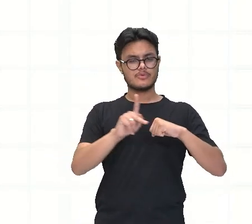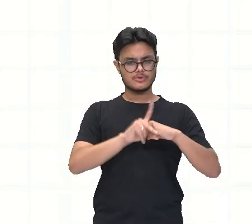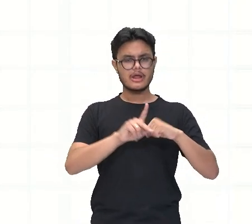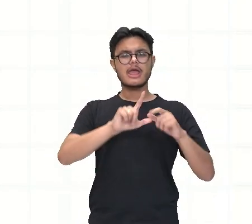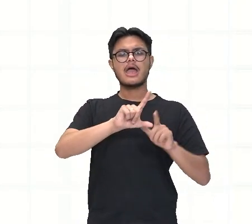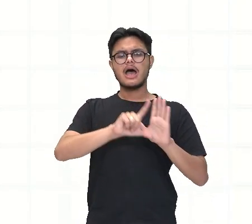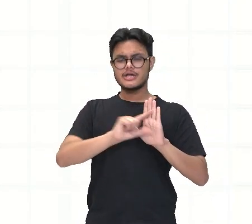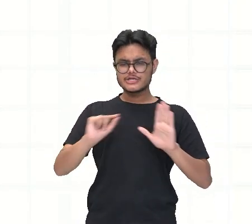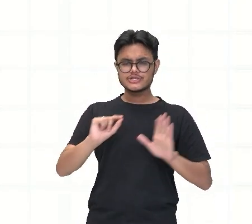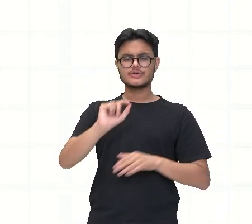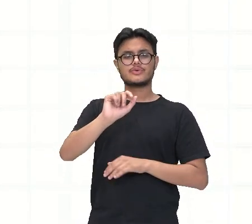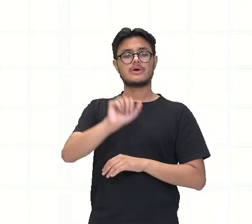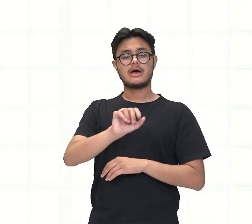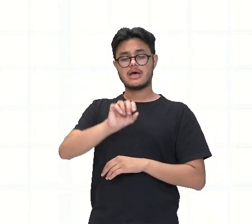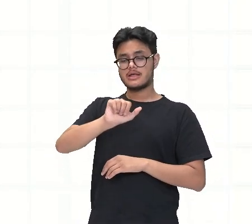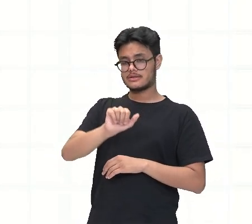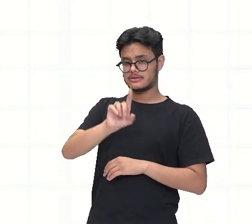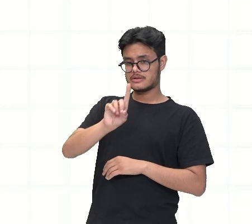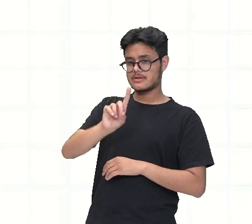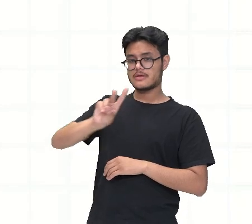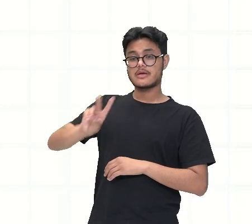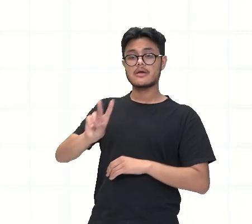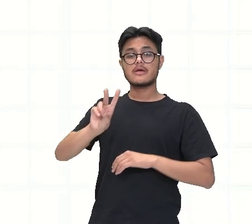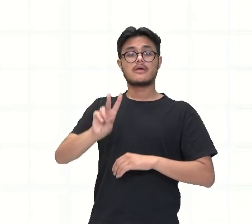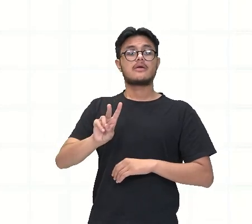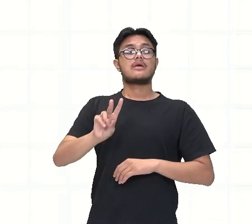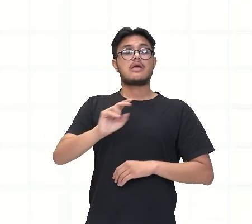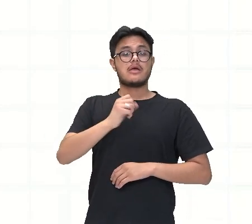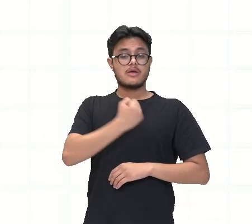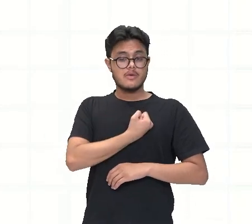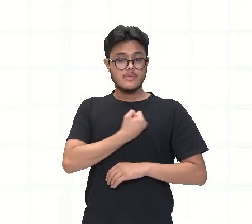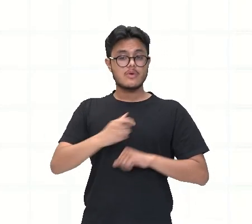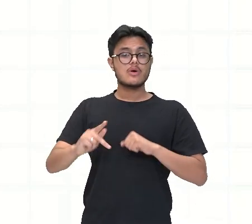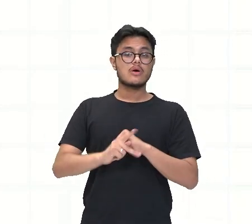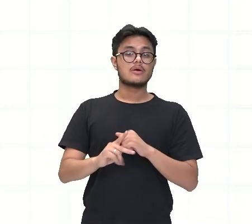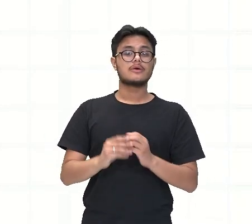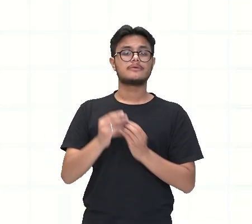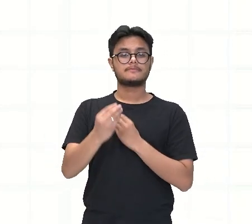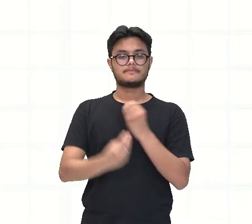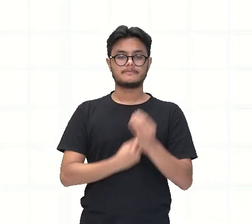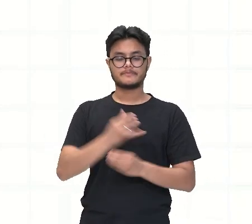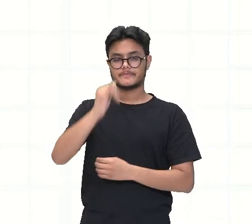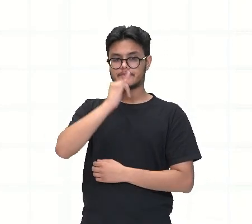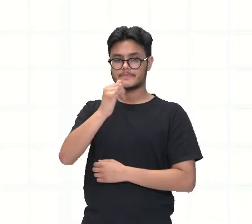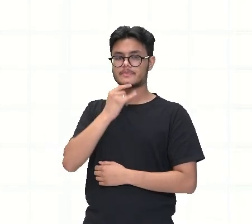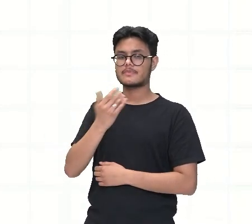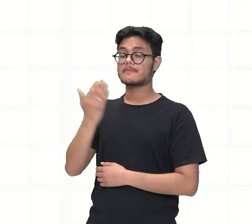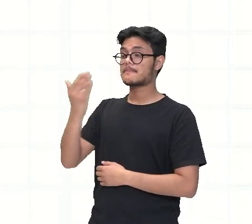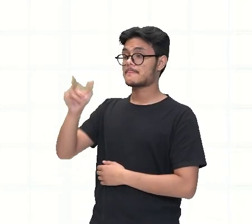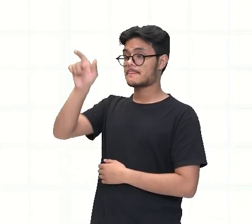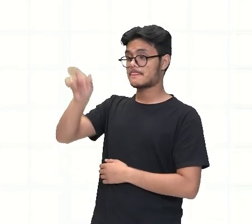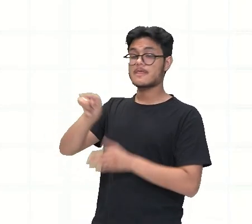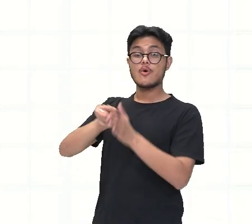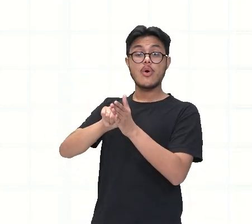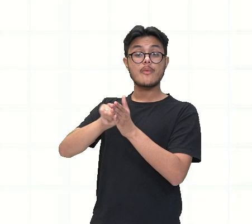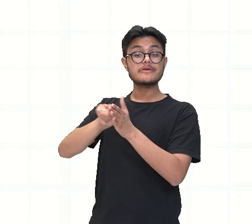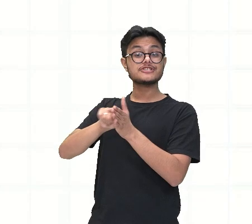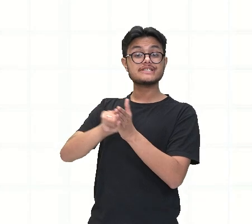nesse processo. E olha aqui o nosso exemplo para ficar mais claro para vocês. O pesquisador concluiu